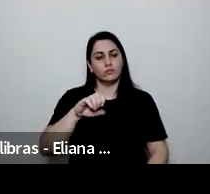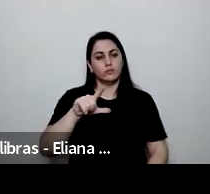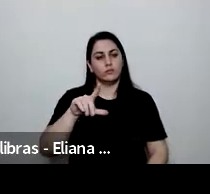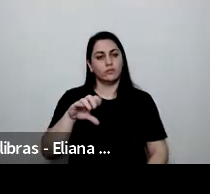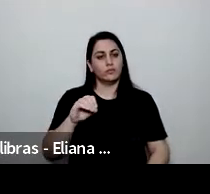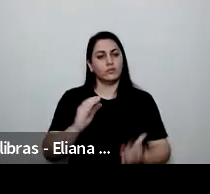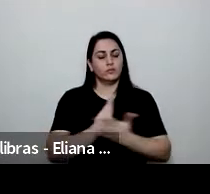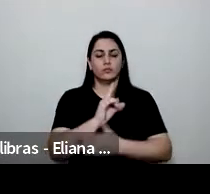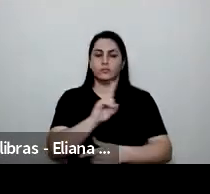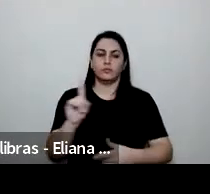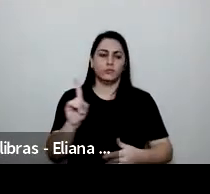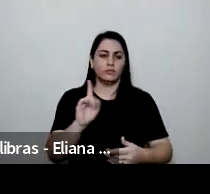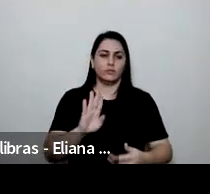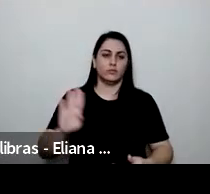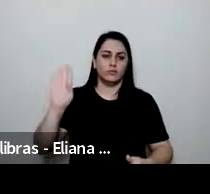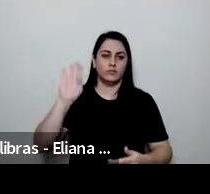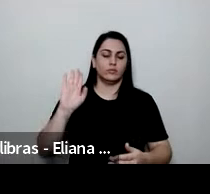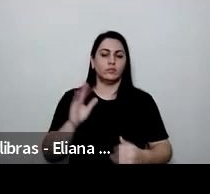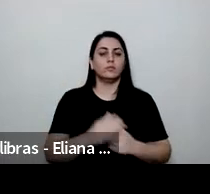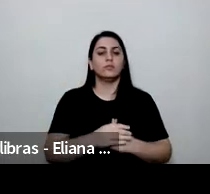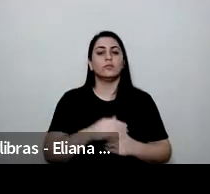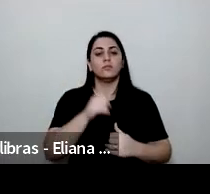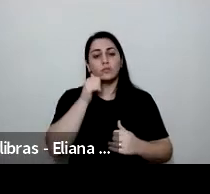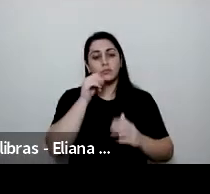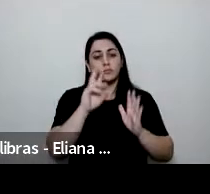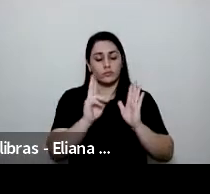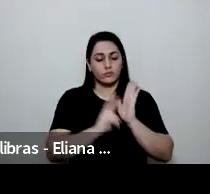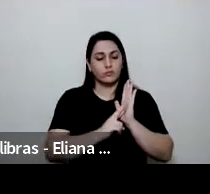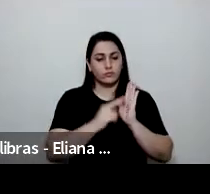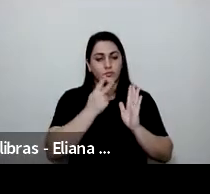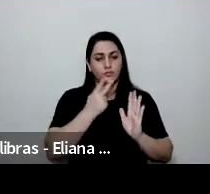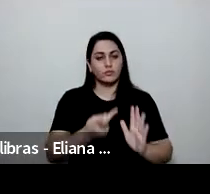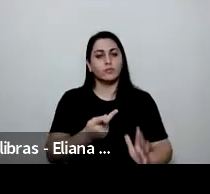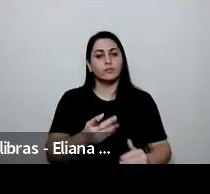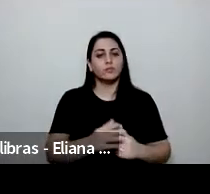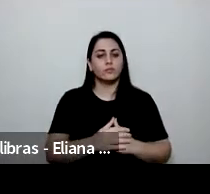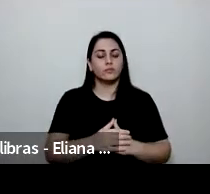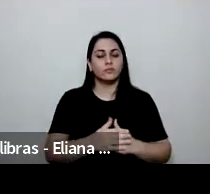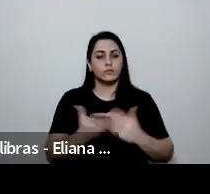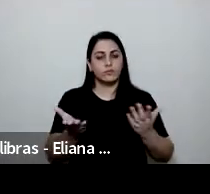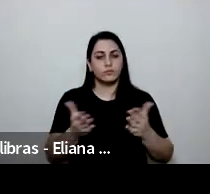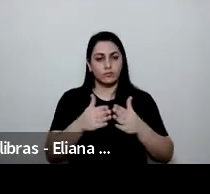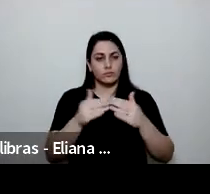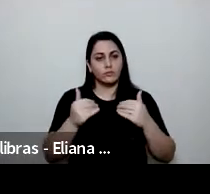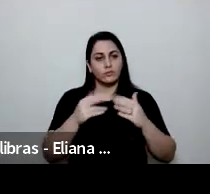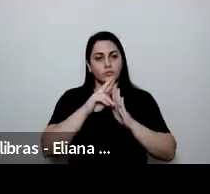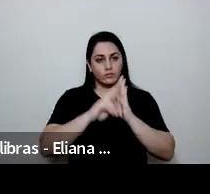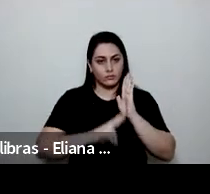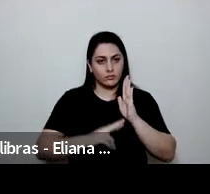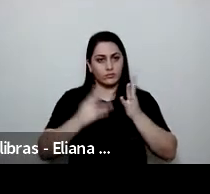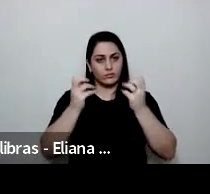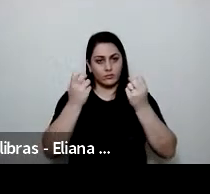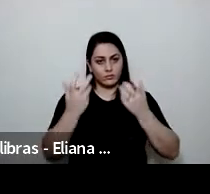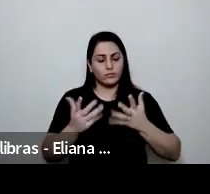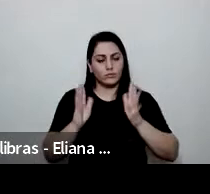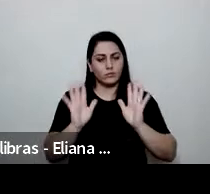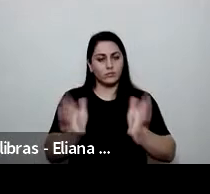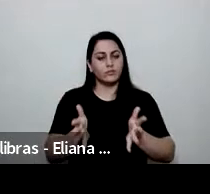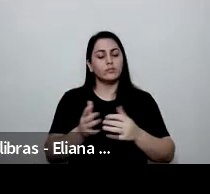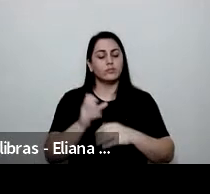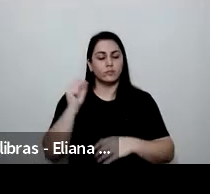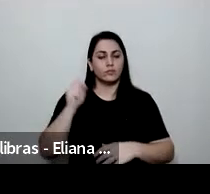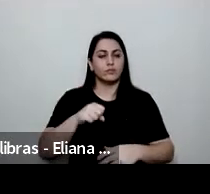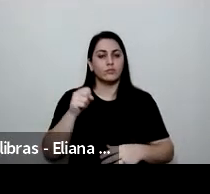pelo indeferimento do registro com a palavra a senhora relatora senhora presidente da flor o